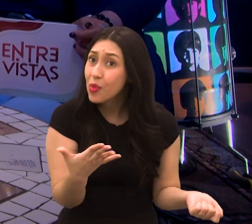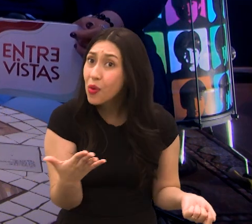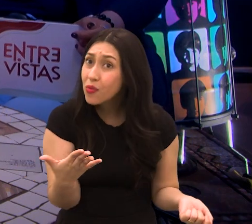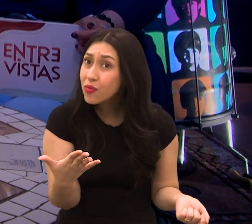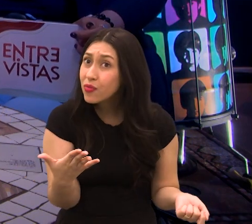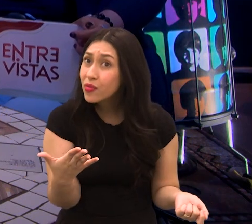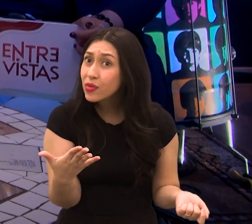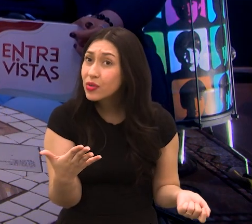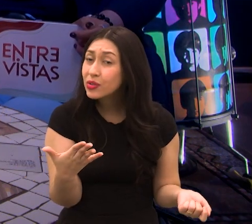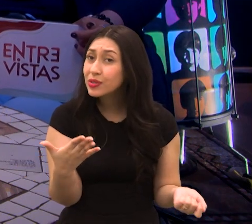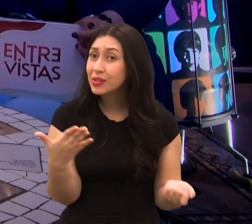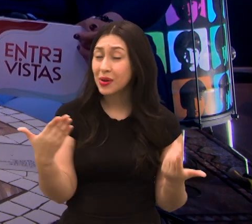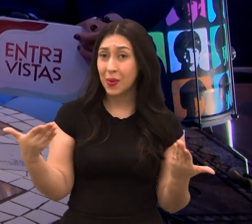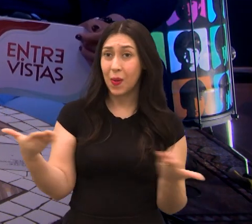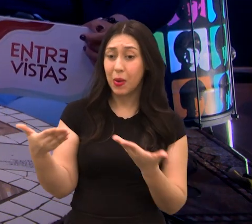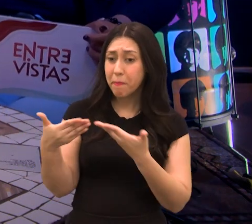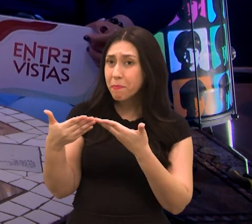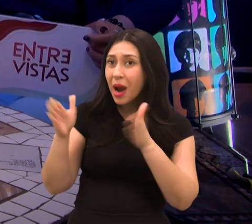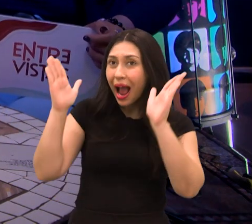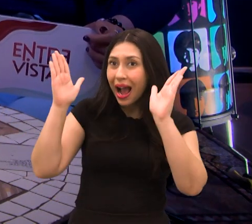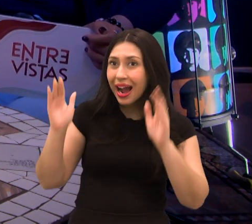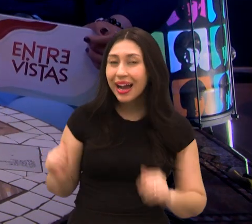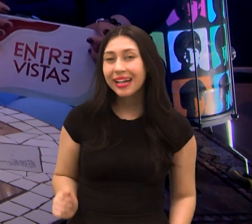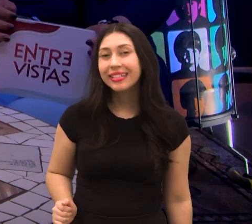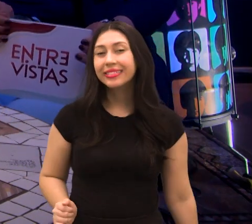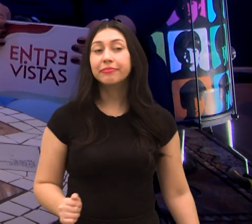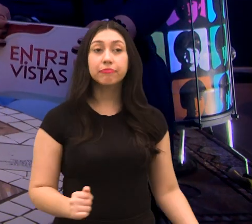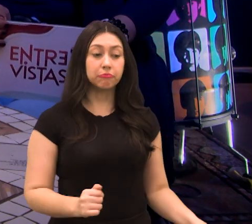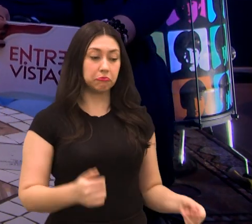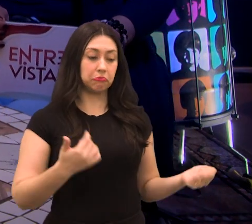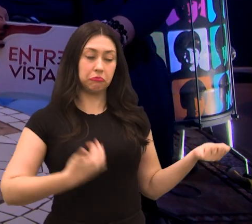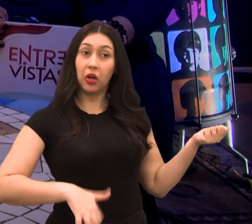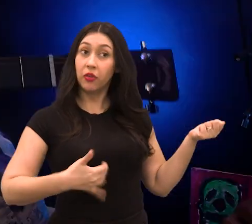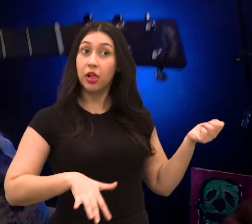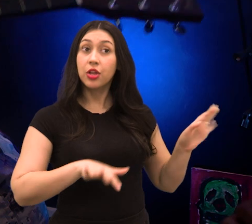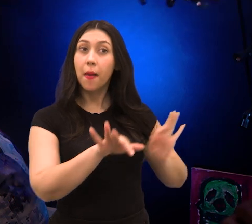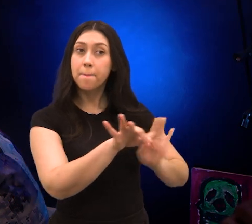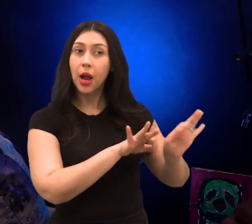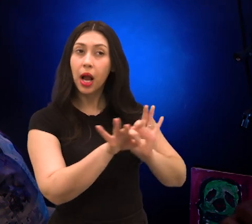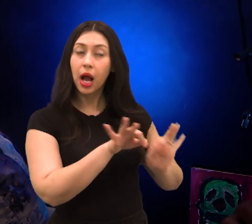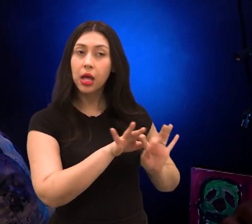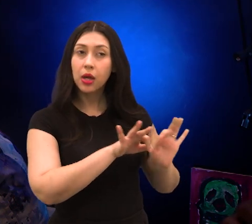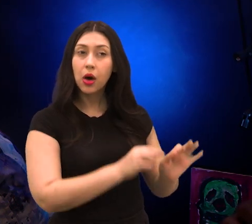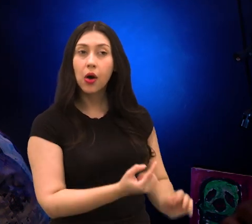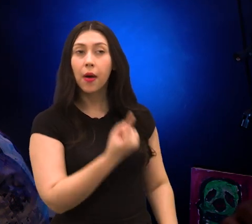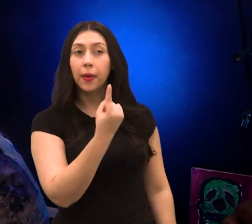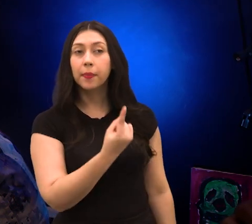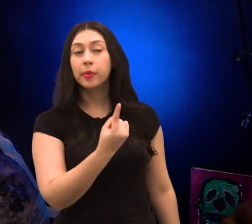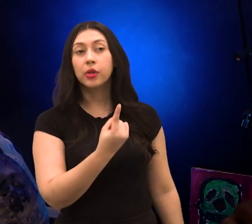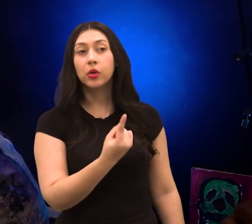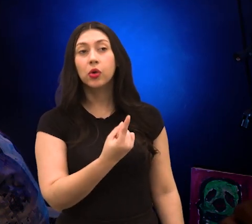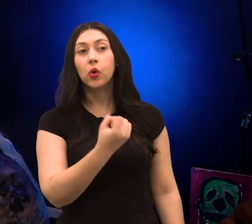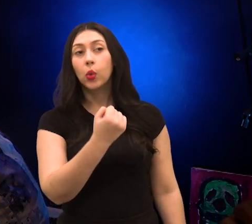em folha. Que delícia! Violão estreando aqui, tocando aqui pra gente, né? Esse violão aqui, ele é fabricado desde